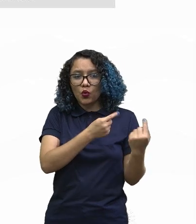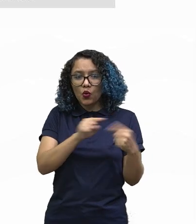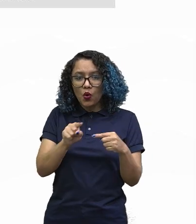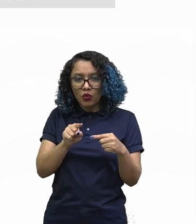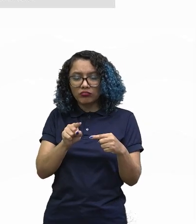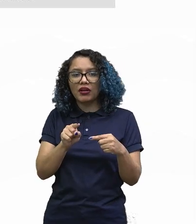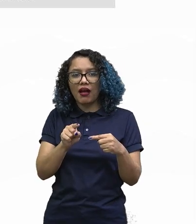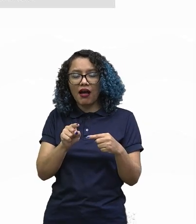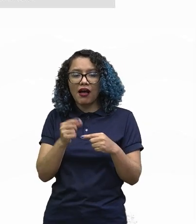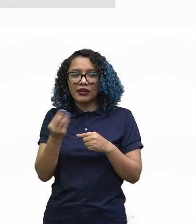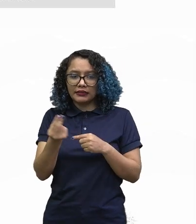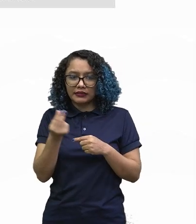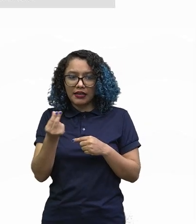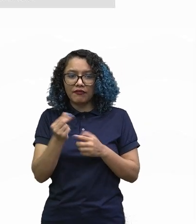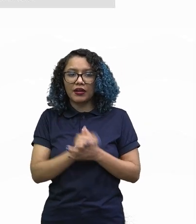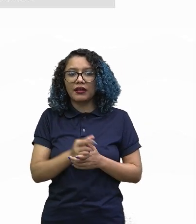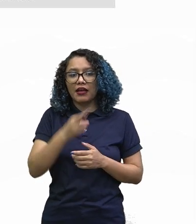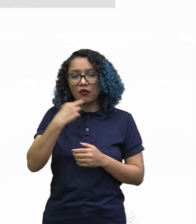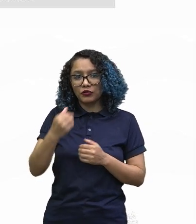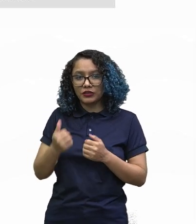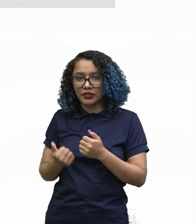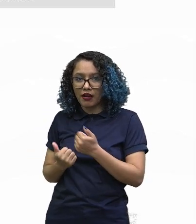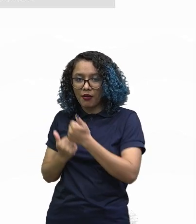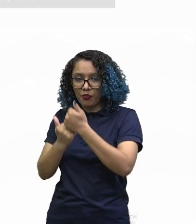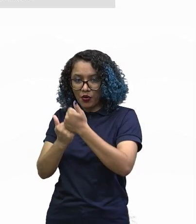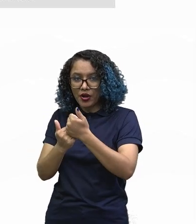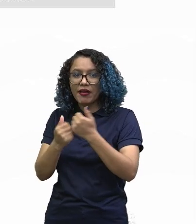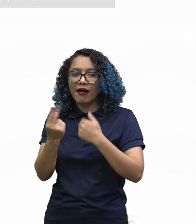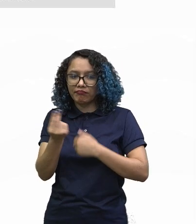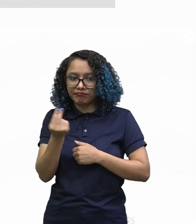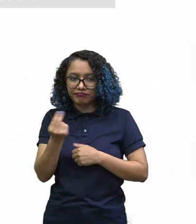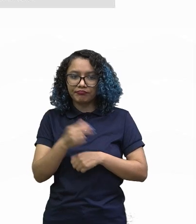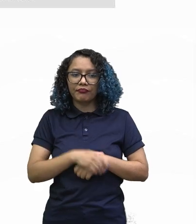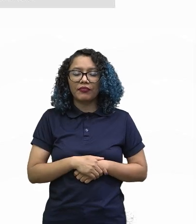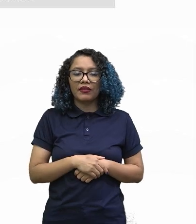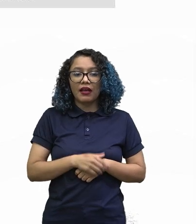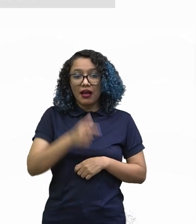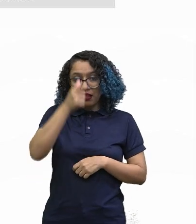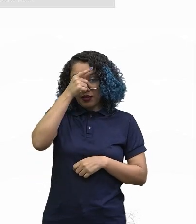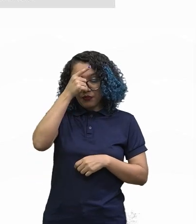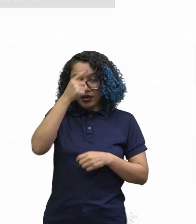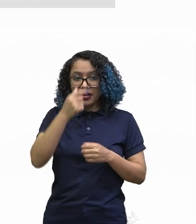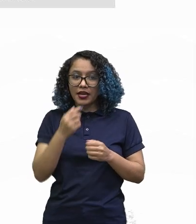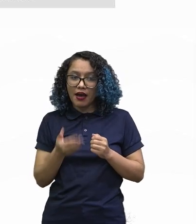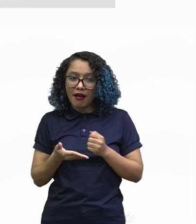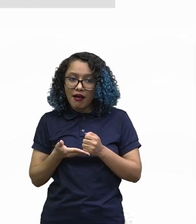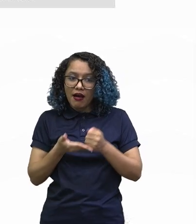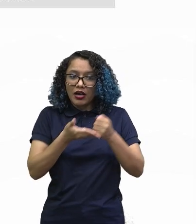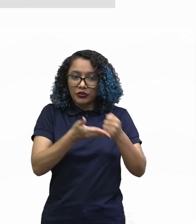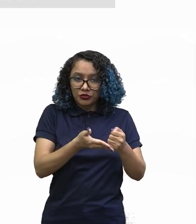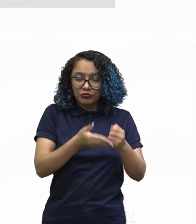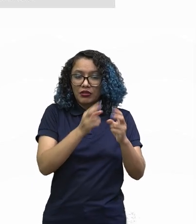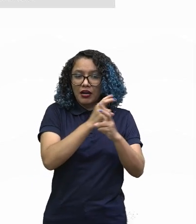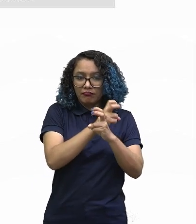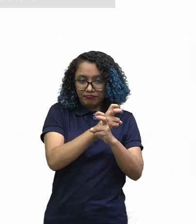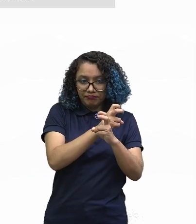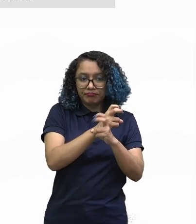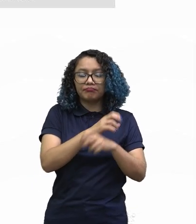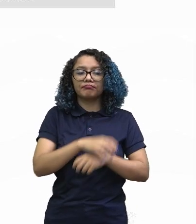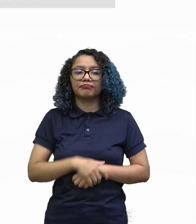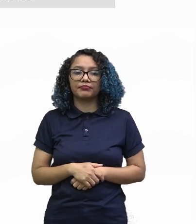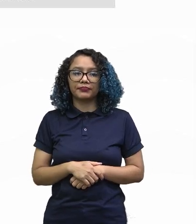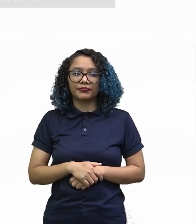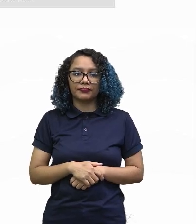a Rússia apoiando a Sérvia, a Alemanha apoiando, né, a Áustria-Hungria, e aí você vai